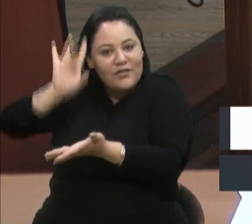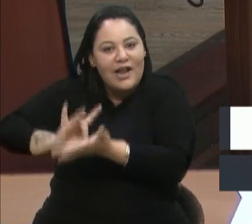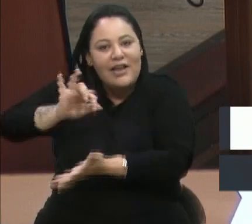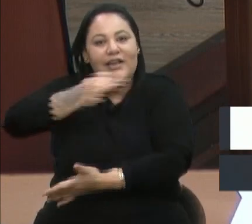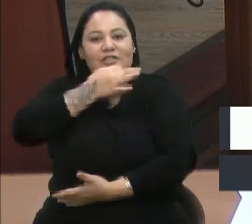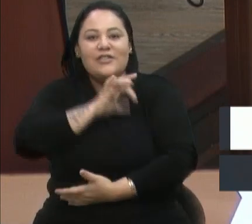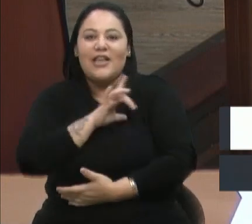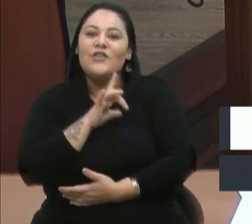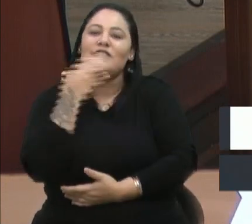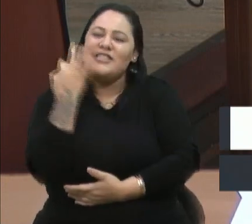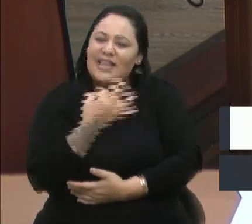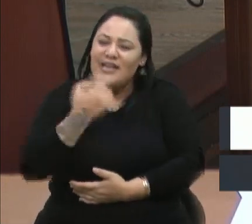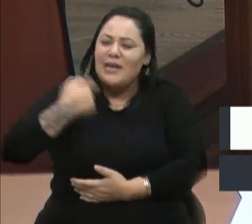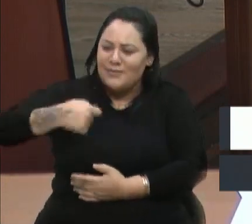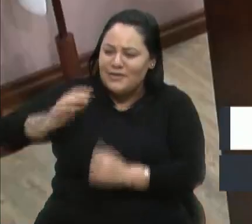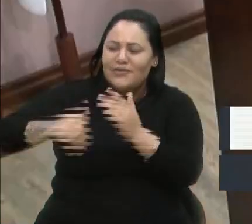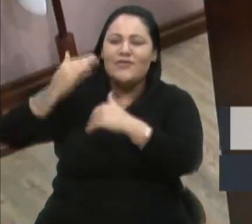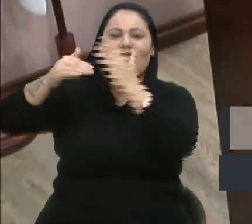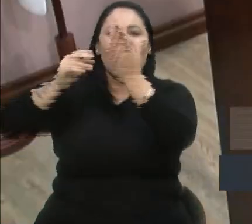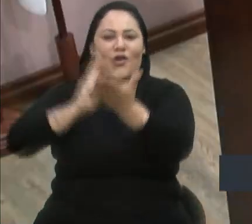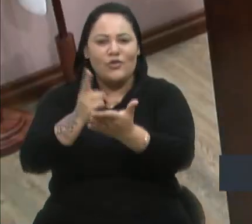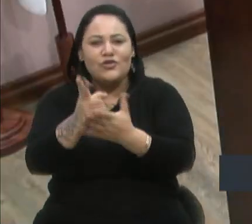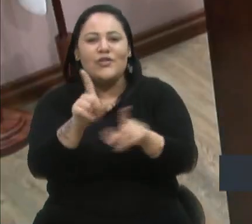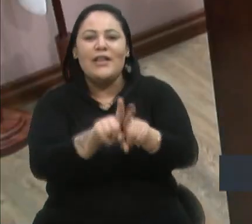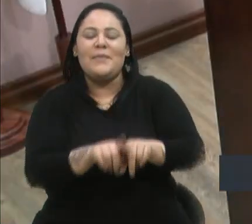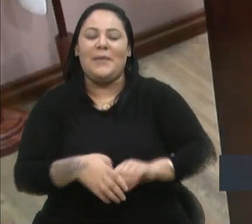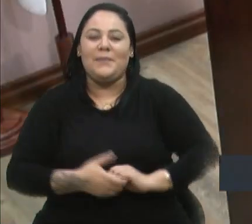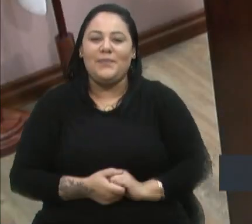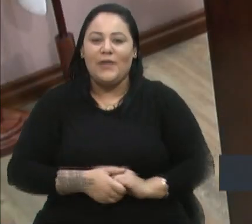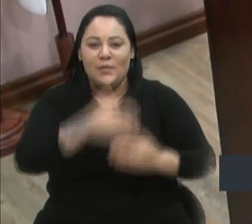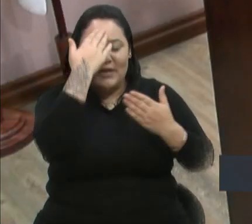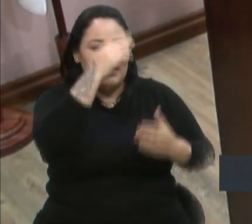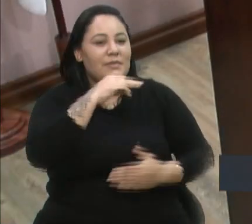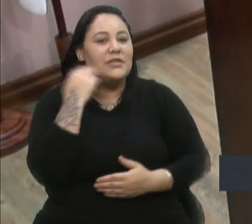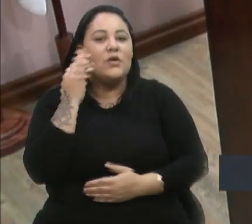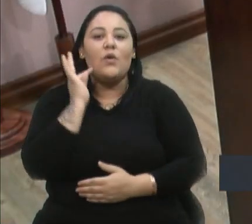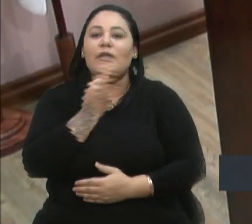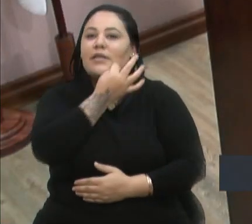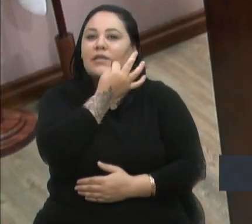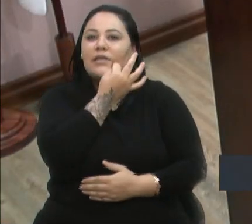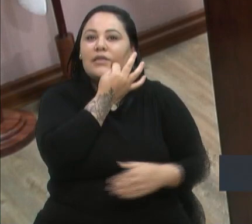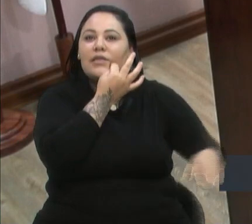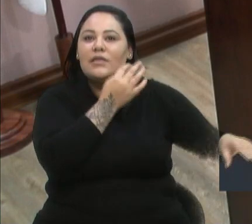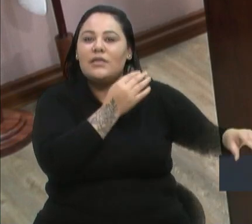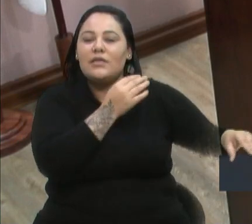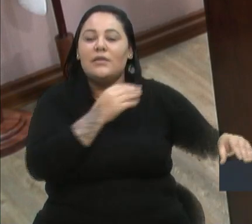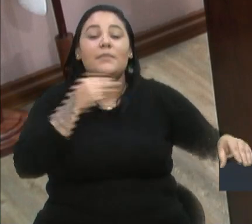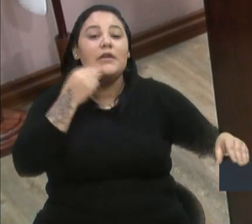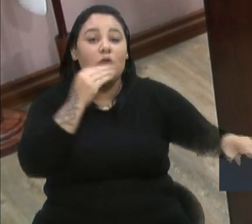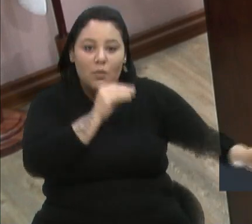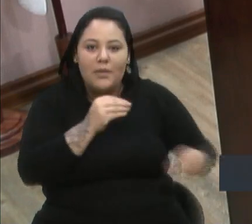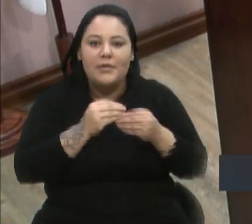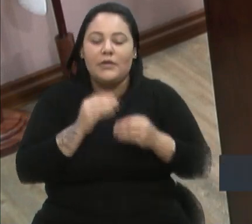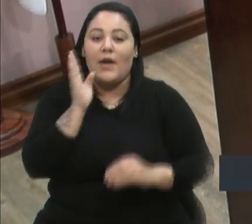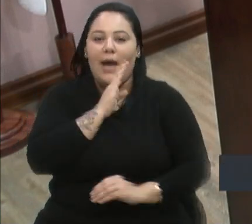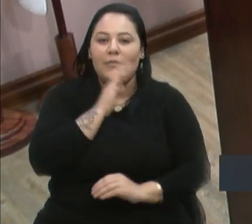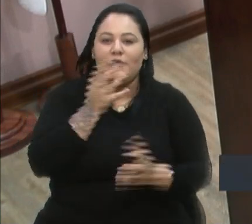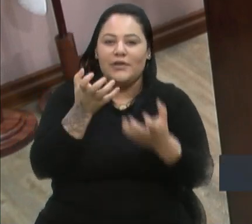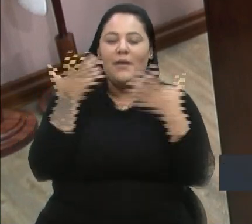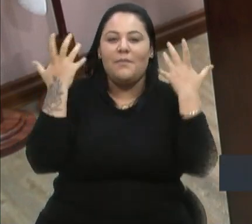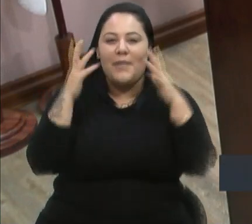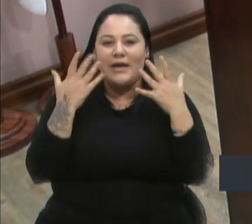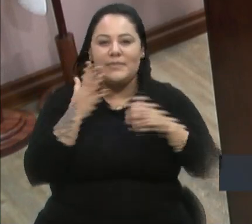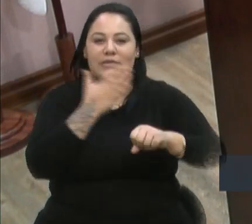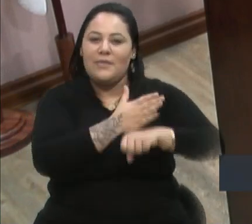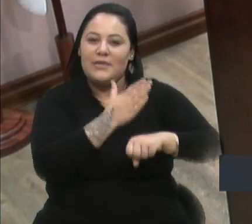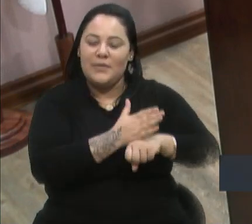gente tem muito ainda a explorar. Obrigado, vereadora Tati. Vereadora Marisol. Muito rapidamente, vereador Felipe, queria lhe parabenizar pela